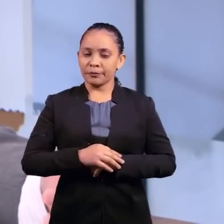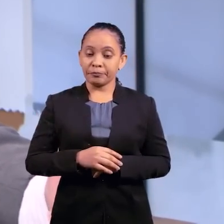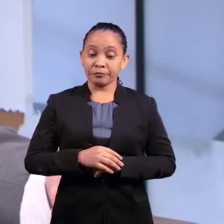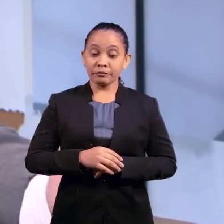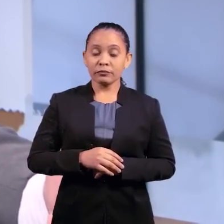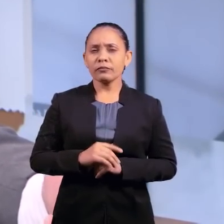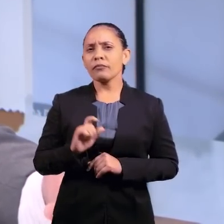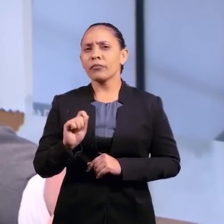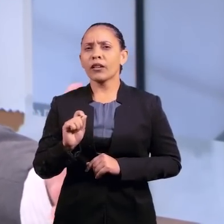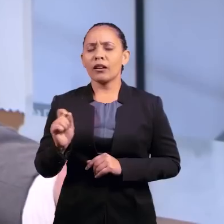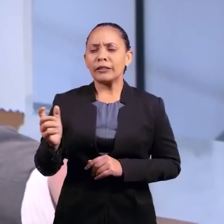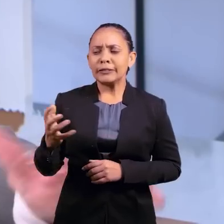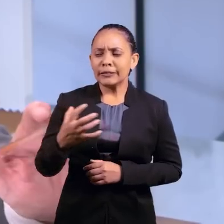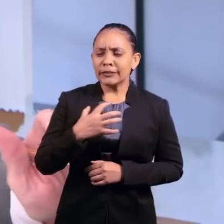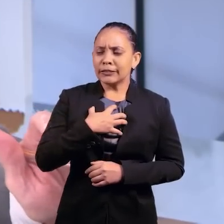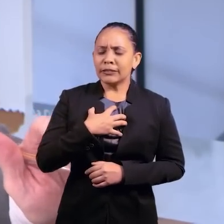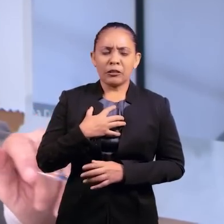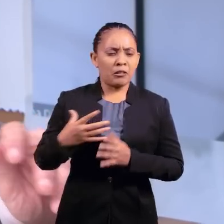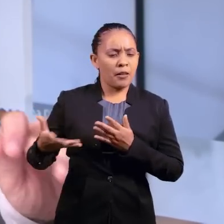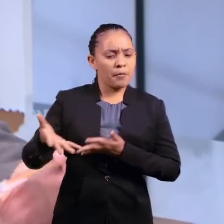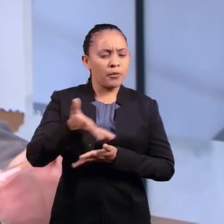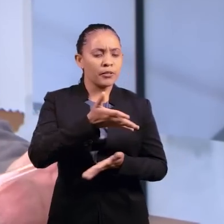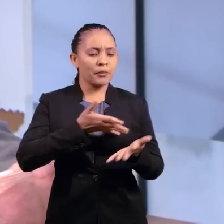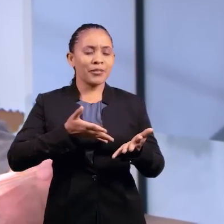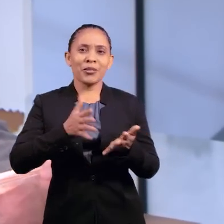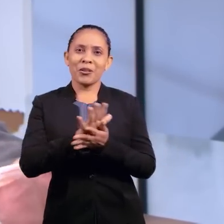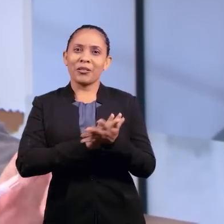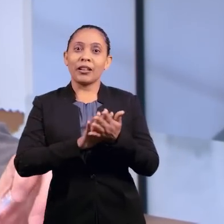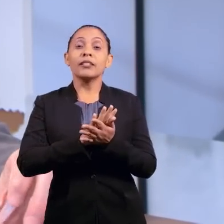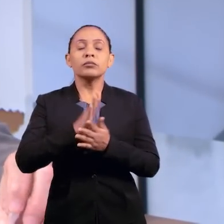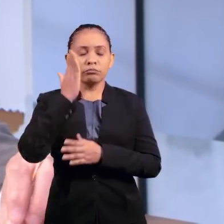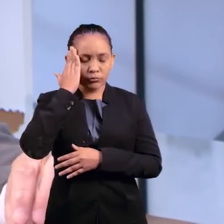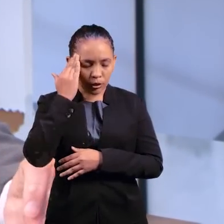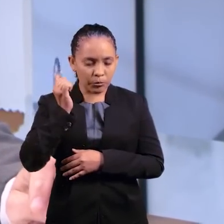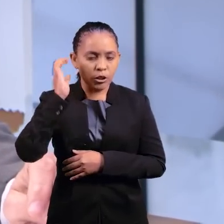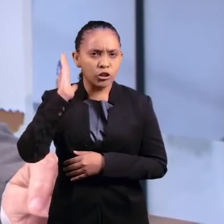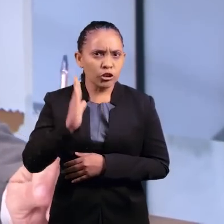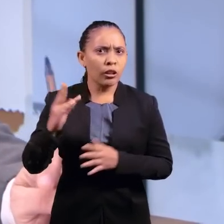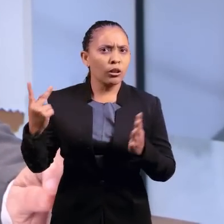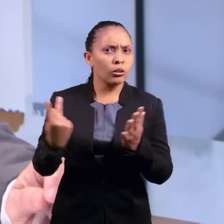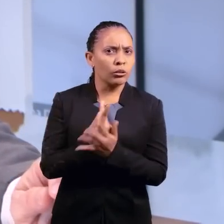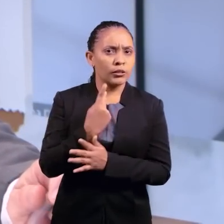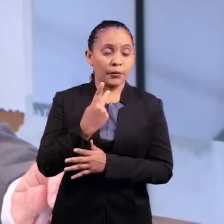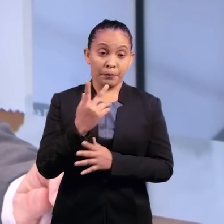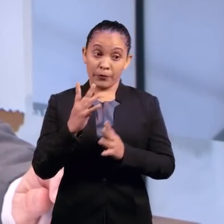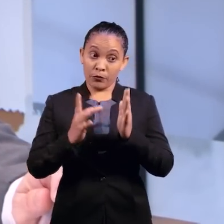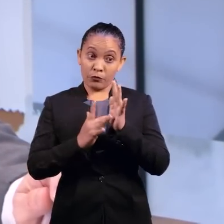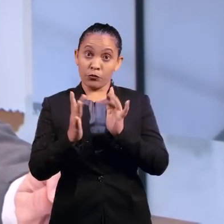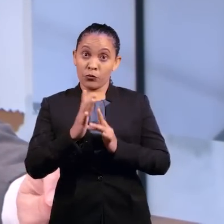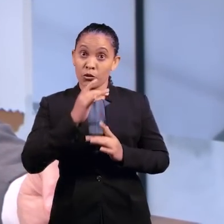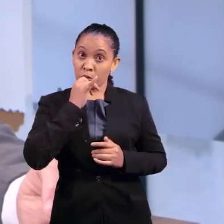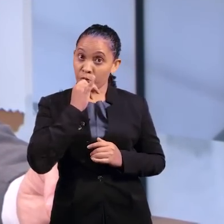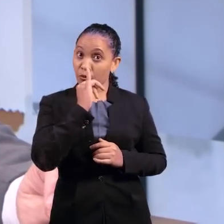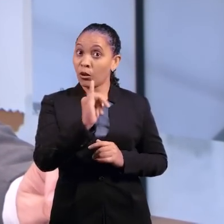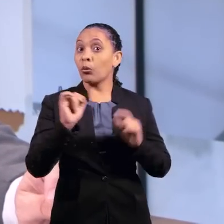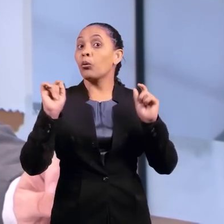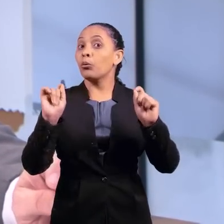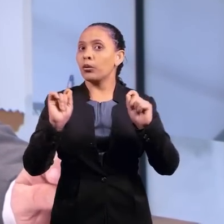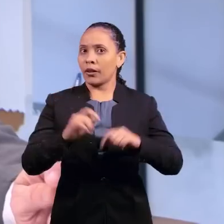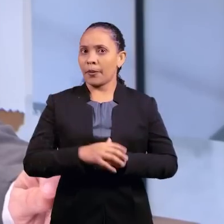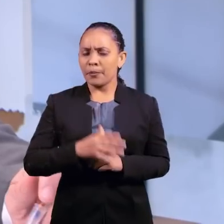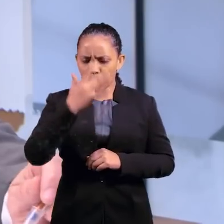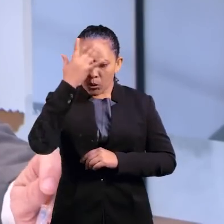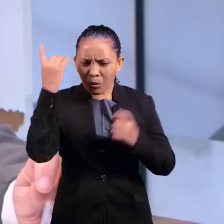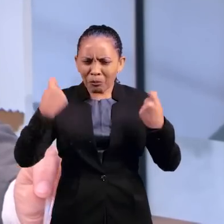envolvido, vamos dizer assim, emocionalmente com nada, porque ele sabia que isso ia acontecer. Há uma palavra que o Senhor Jesus ele diz assim, que